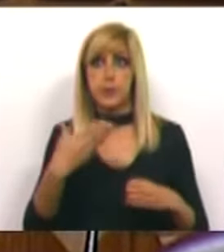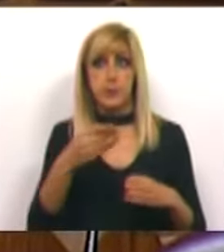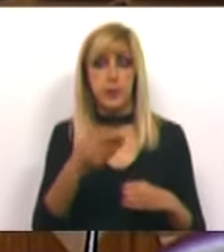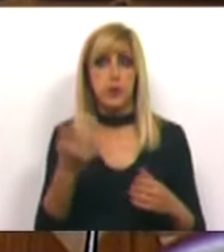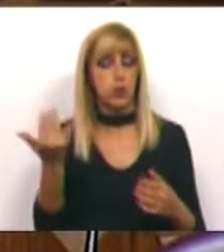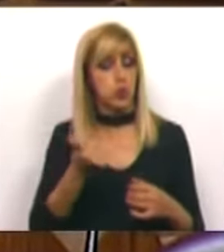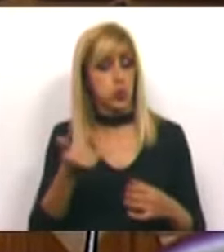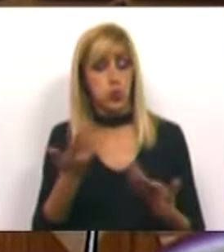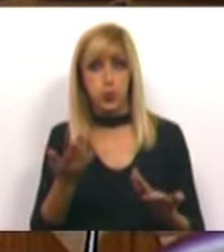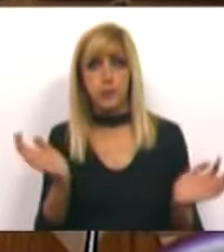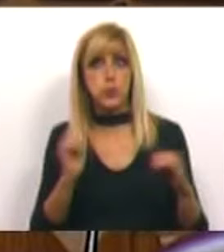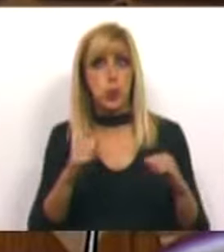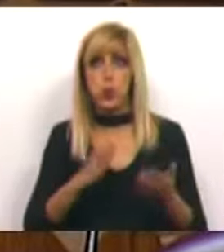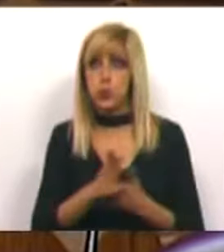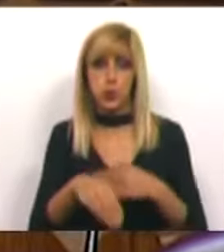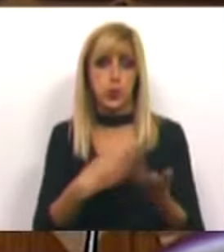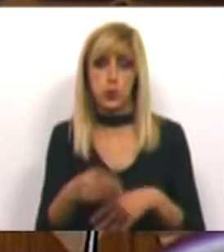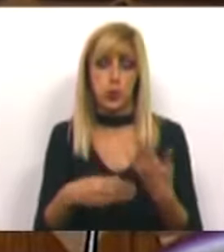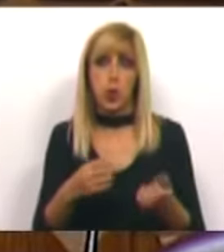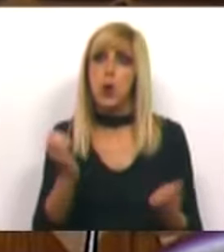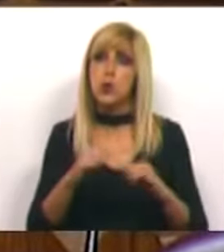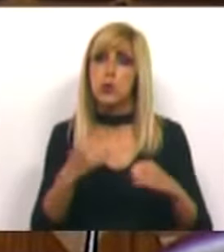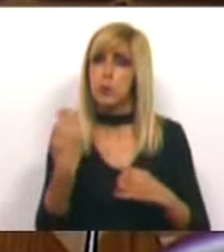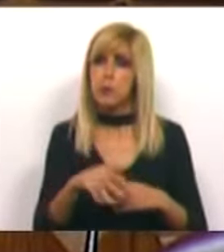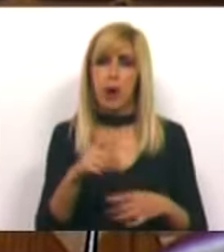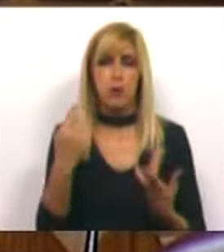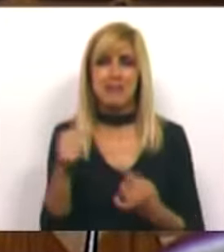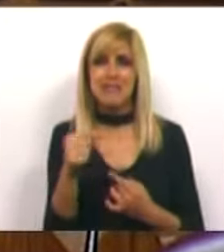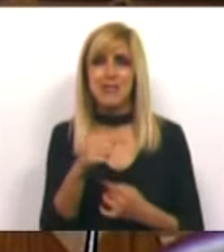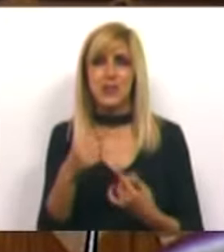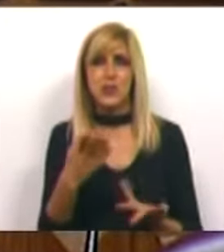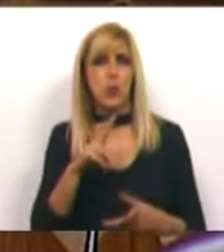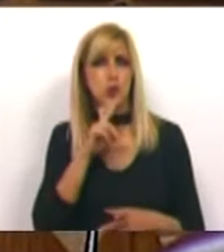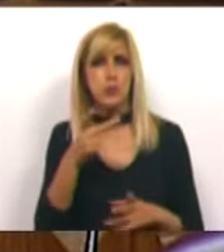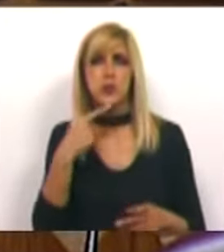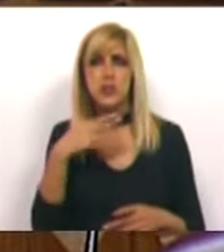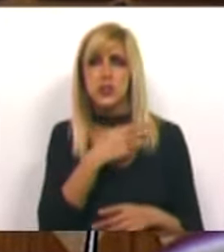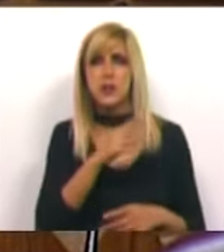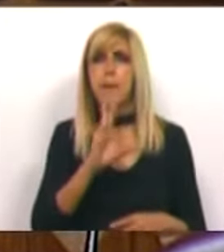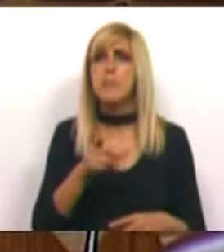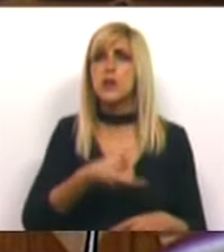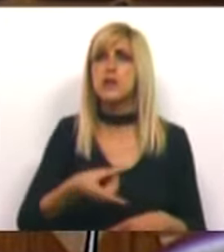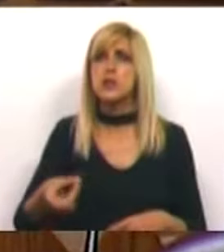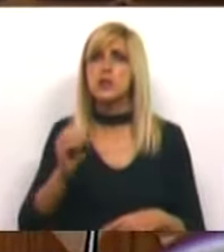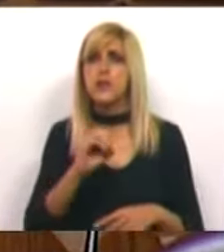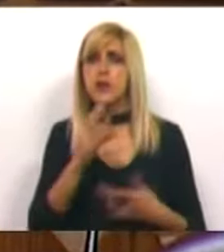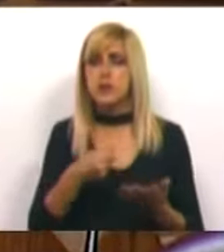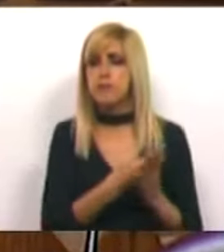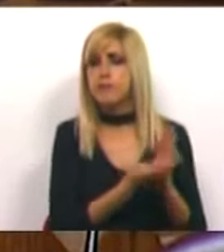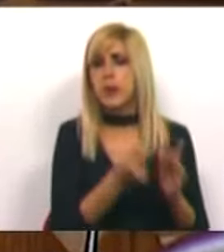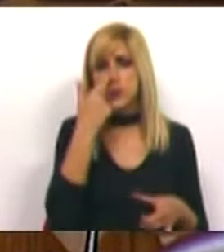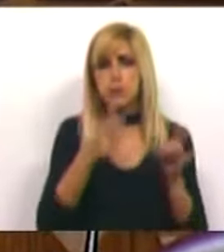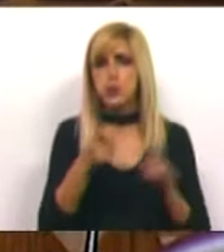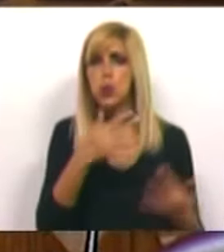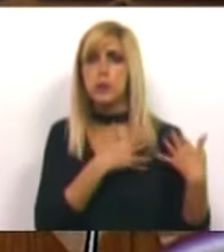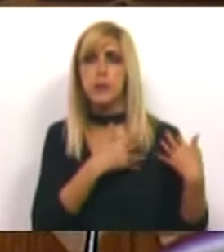Veio o segundo. O acordo continuou a ser um mau acordo, a não responder às críticas feitas em 1990 por várias pessoas e entidades. E